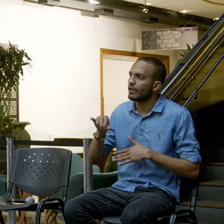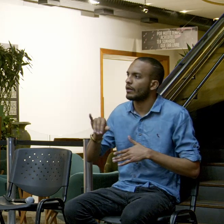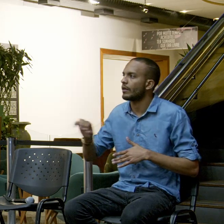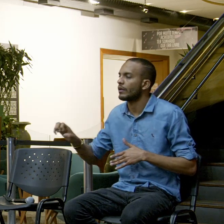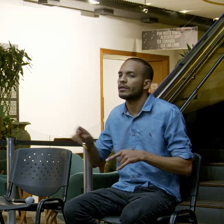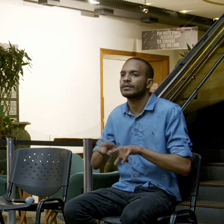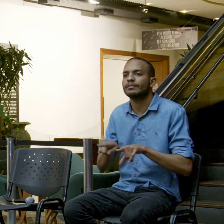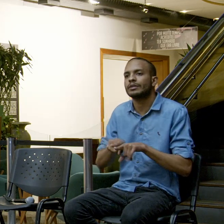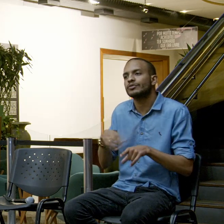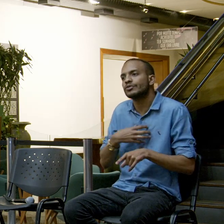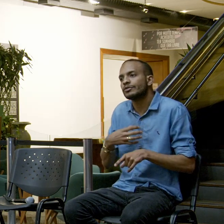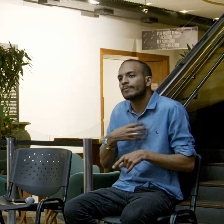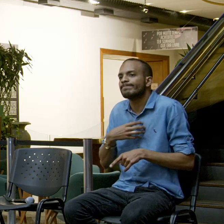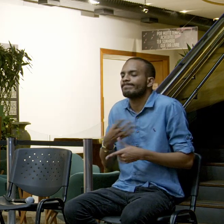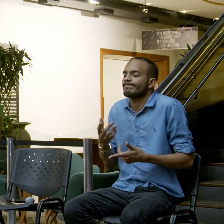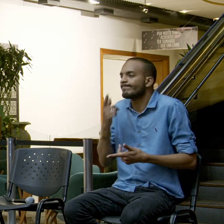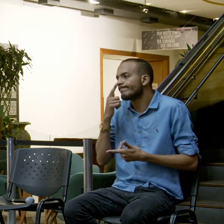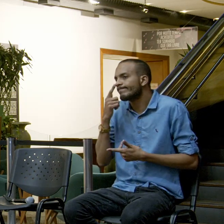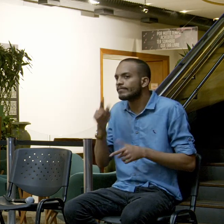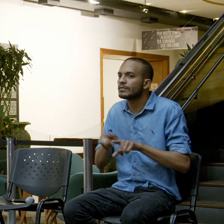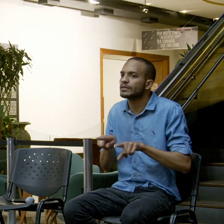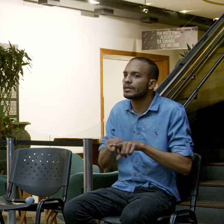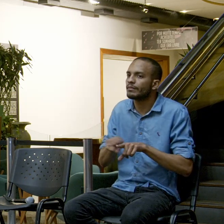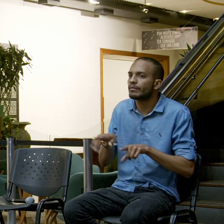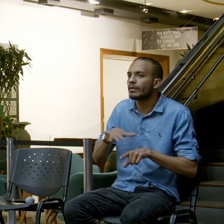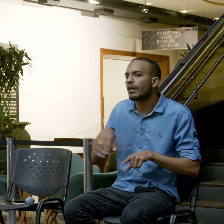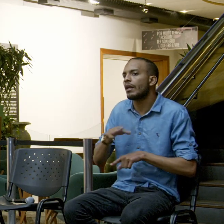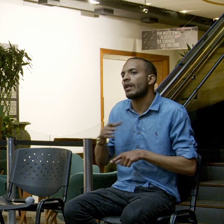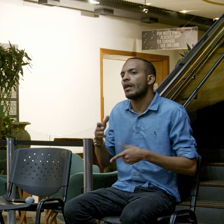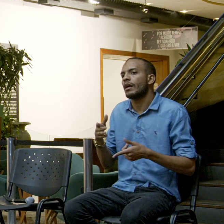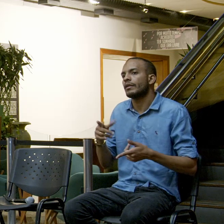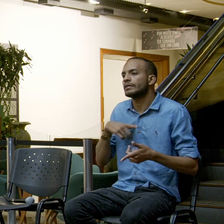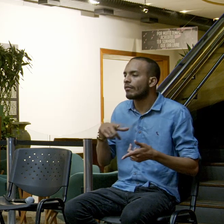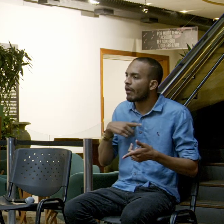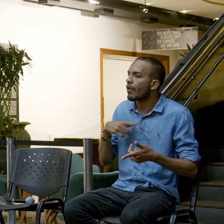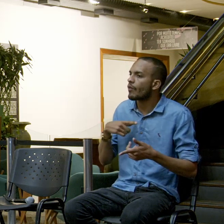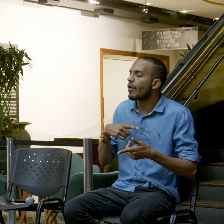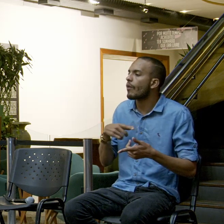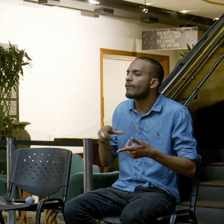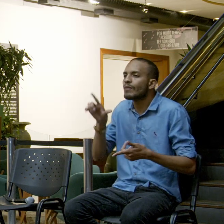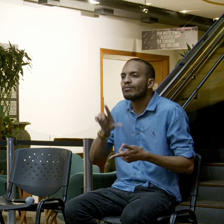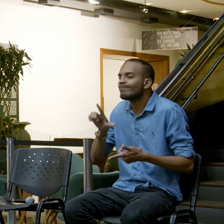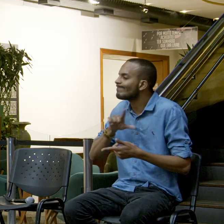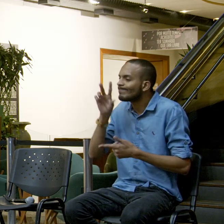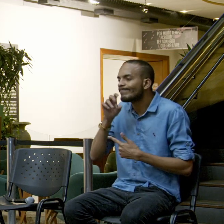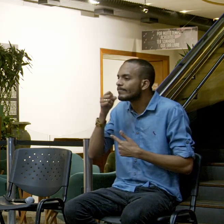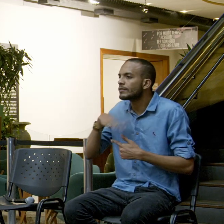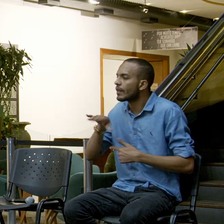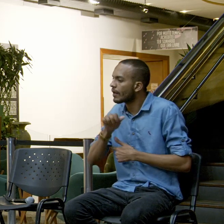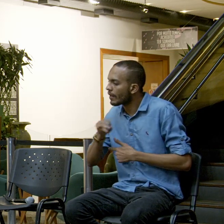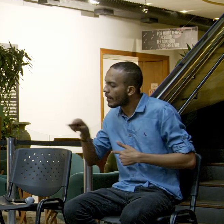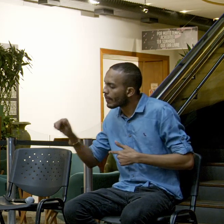ganhou uma dimensão afetiva, inclusive. Uma exposição que tem uma dimensão dialógica muito forte entre